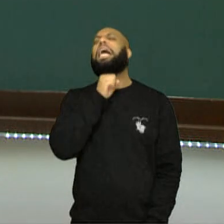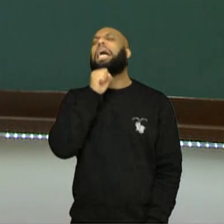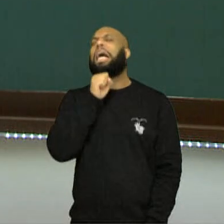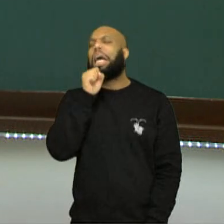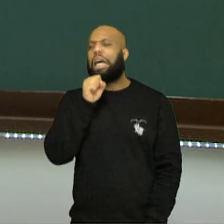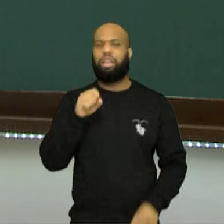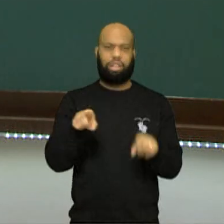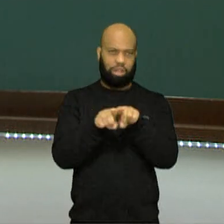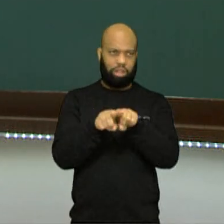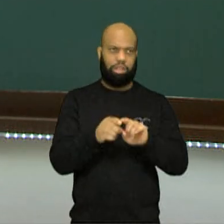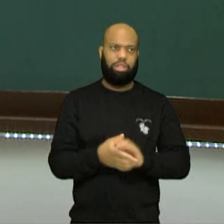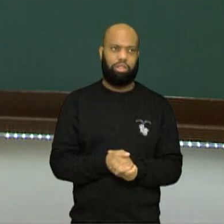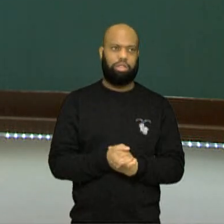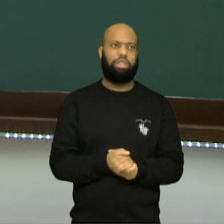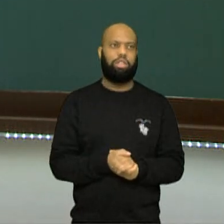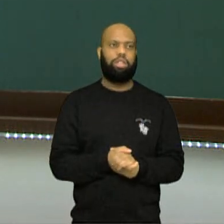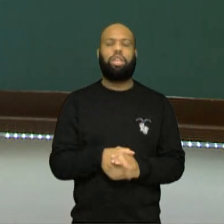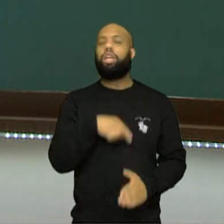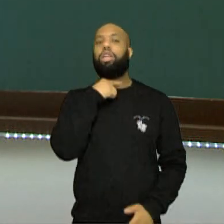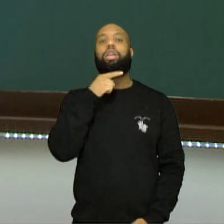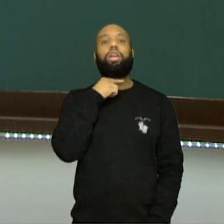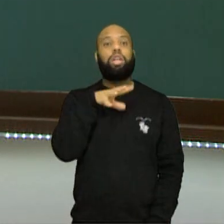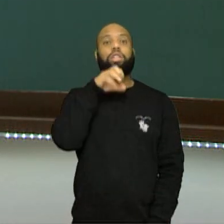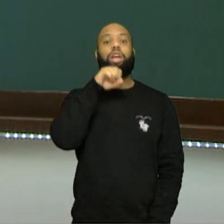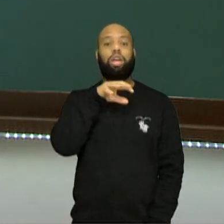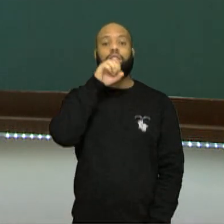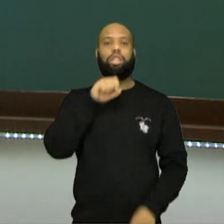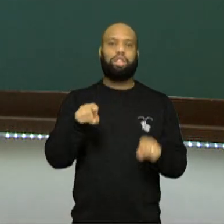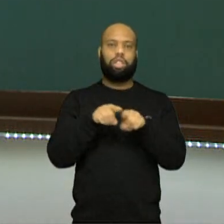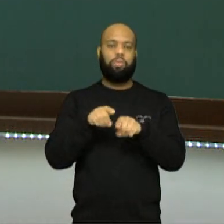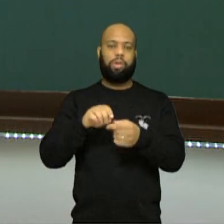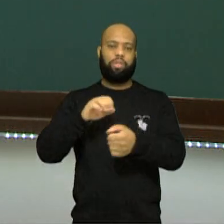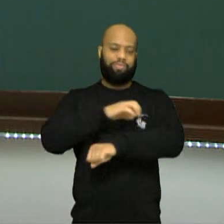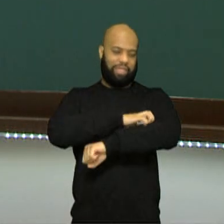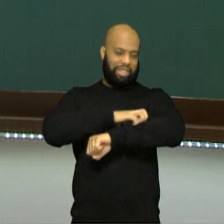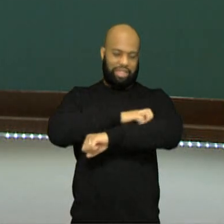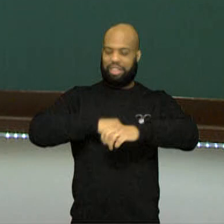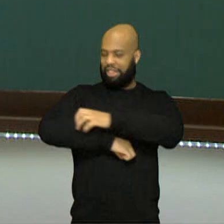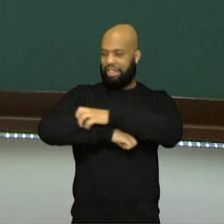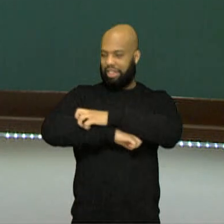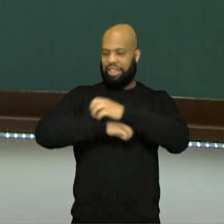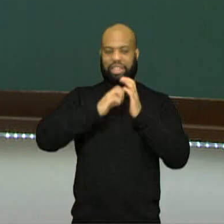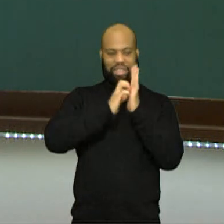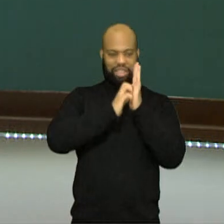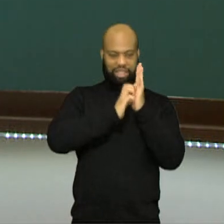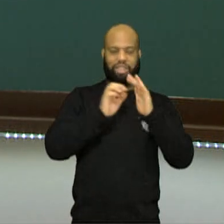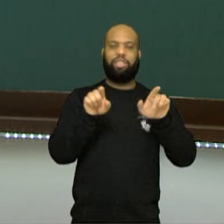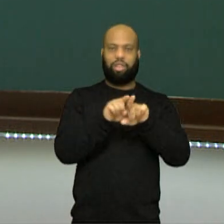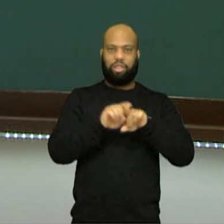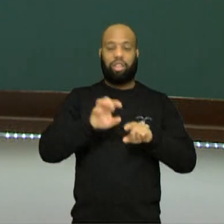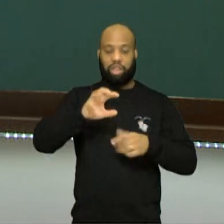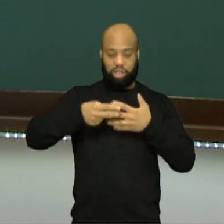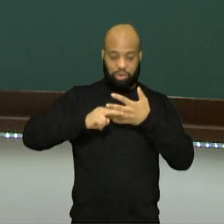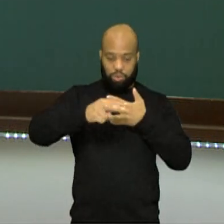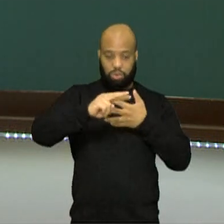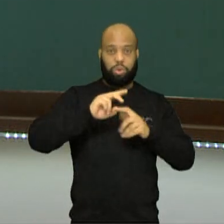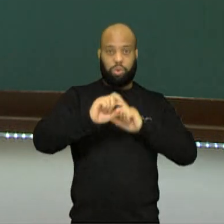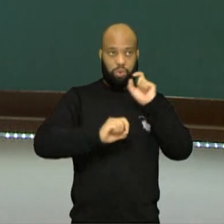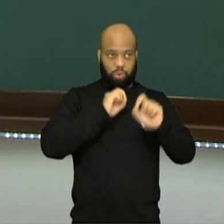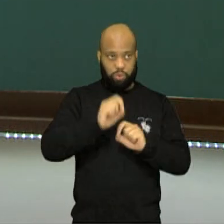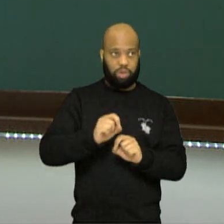tosse, falta de ar e alergia na pele. Claro que essas consequências